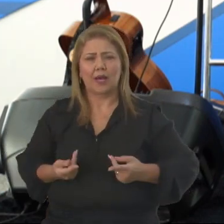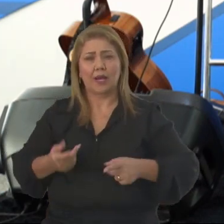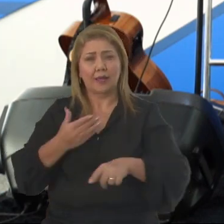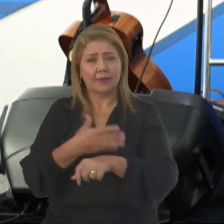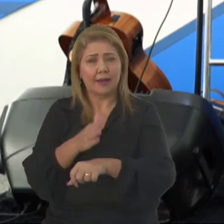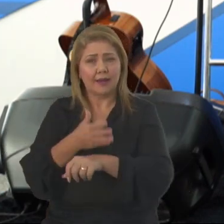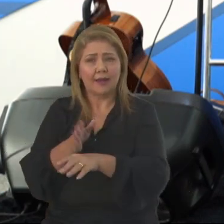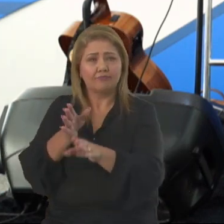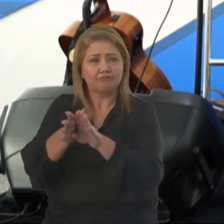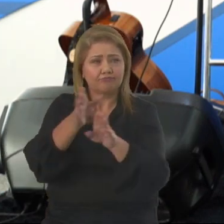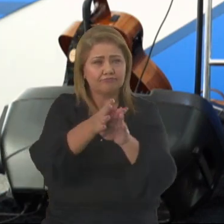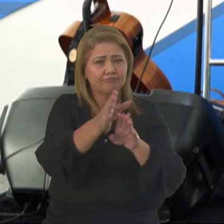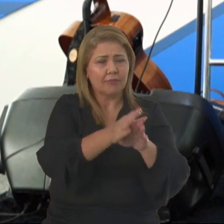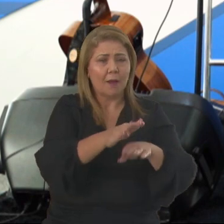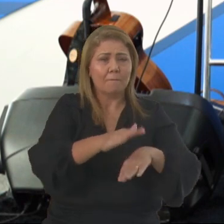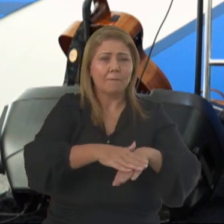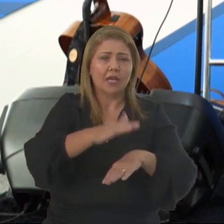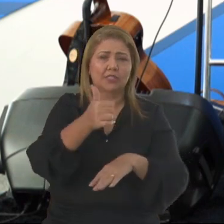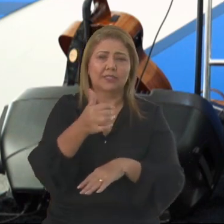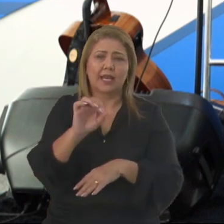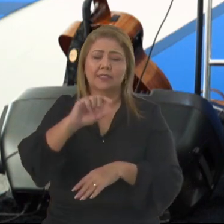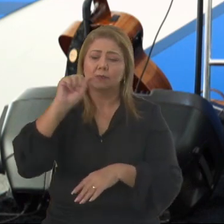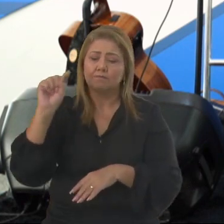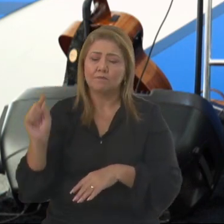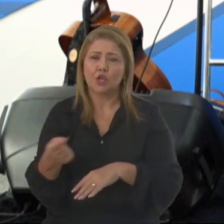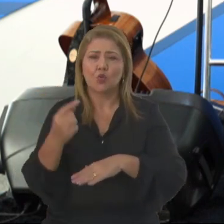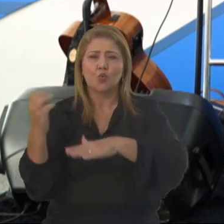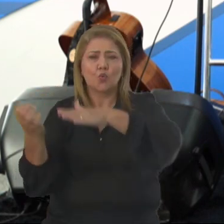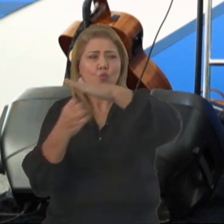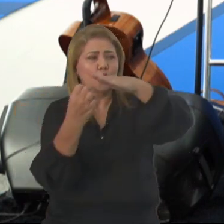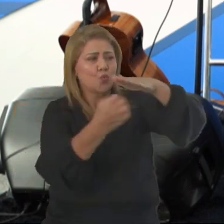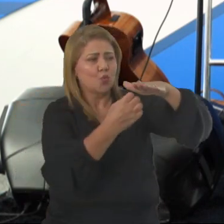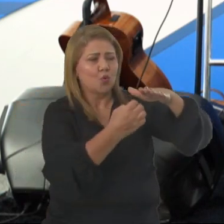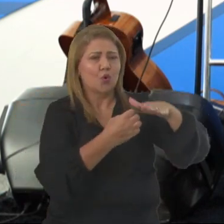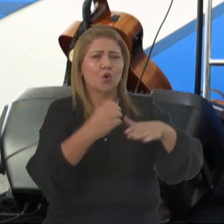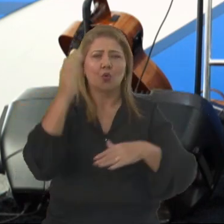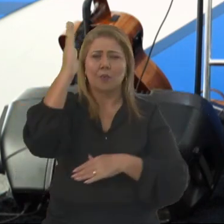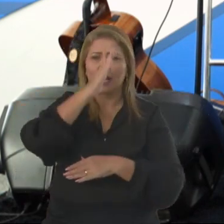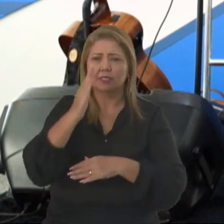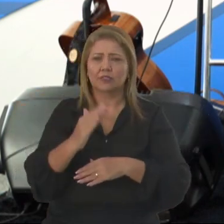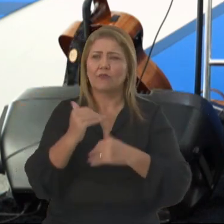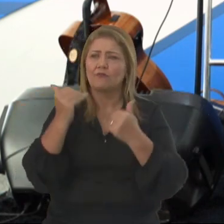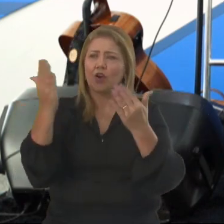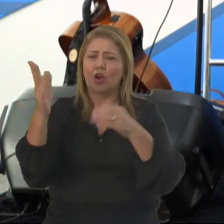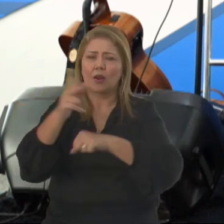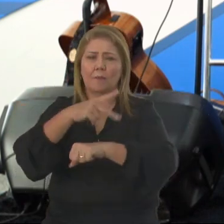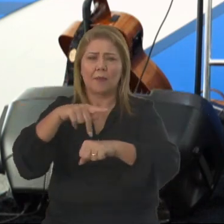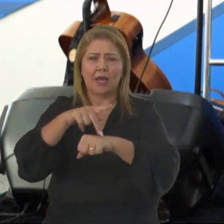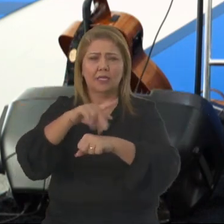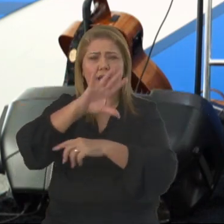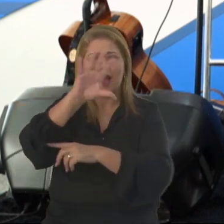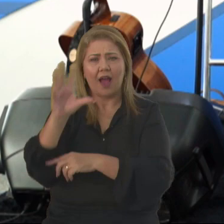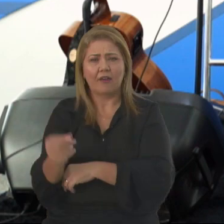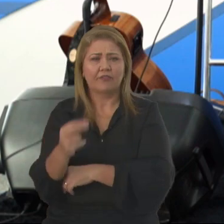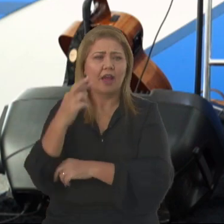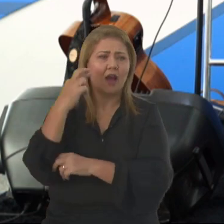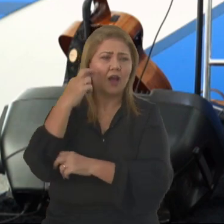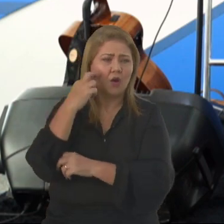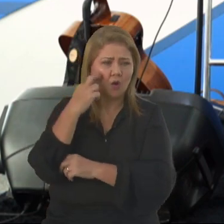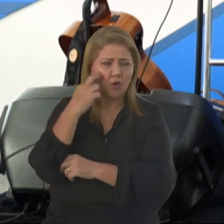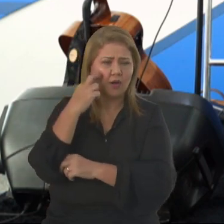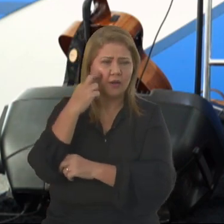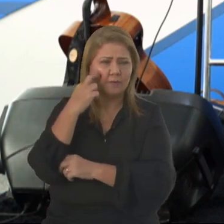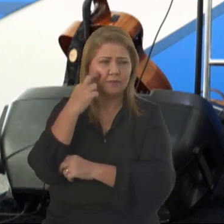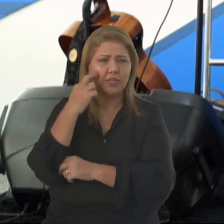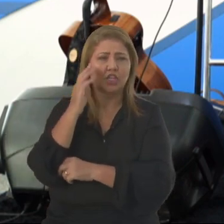de 10 mil profissionais nas organizações do Brasil e no exterior, África, Angola. Trabalhou na